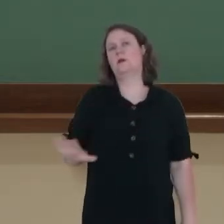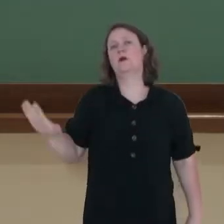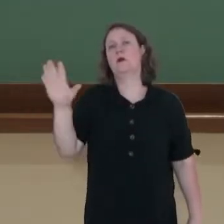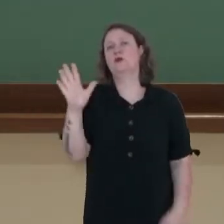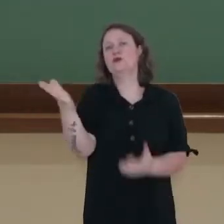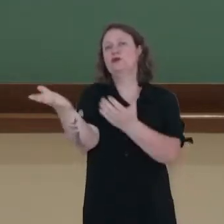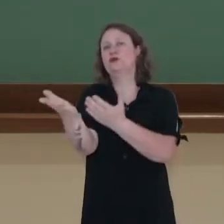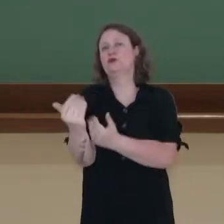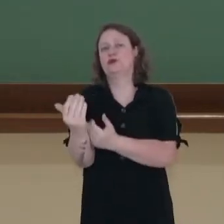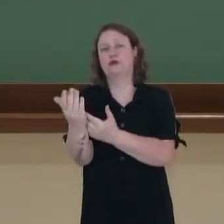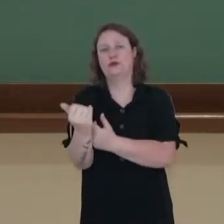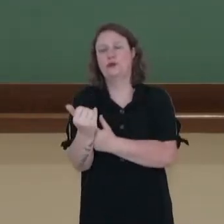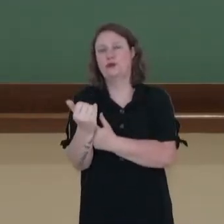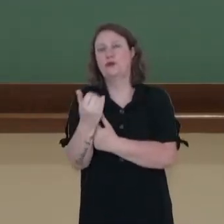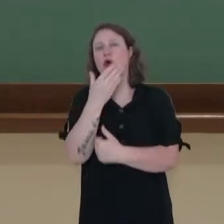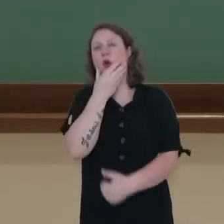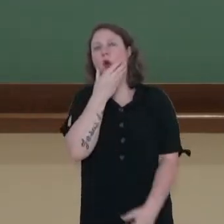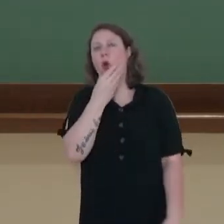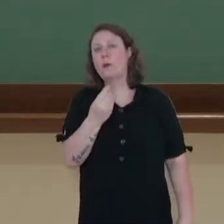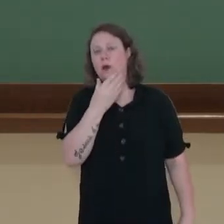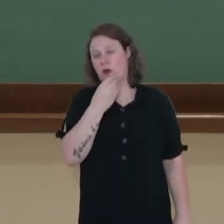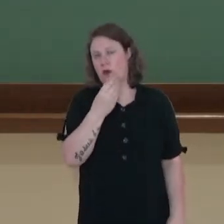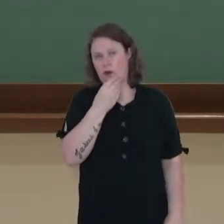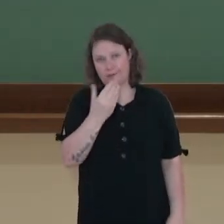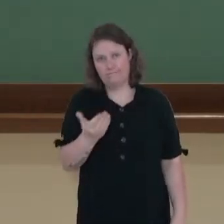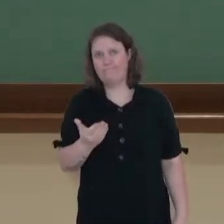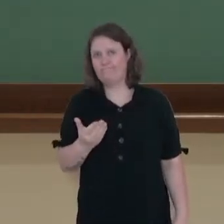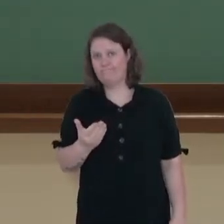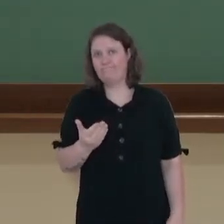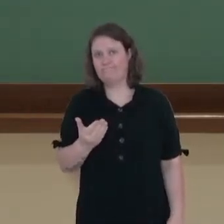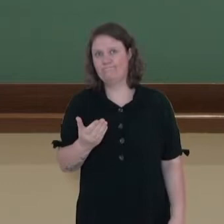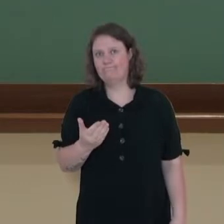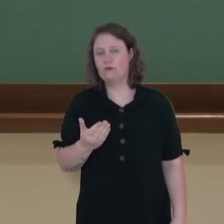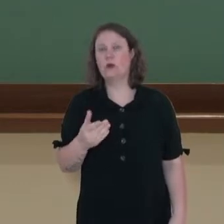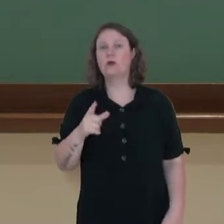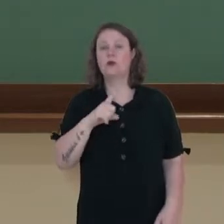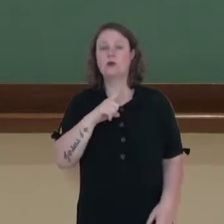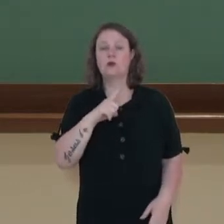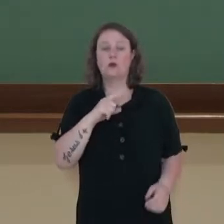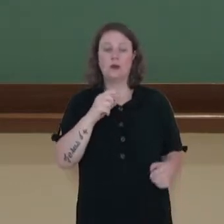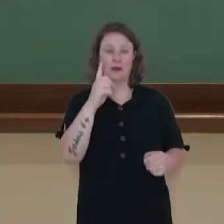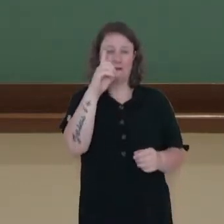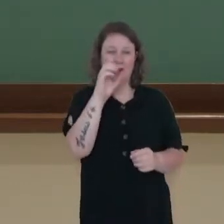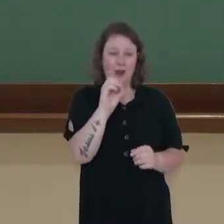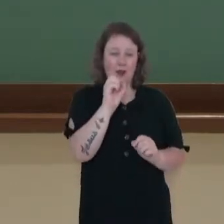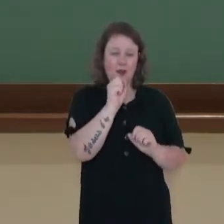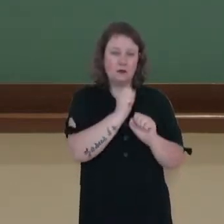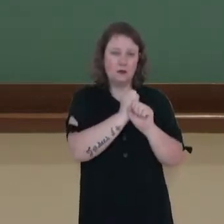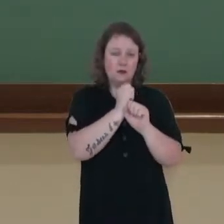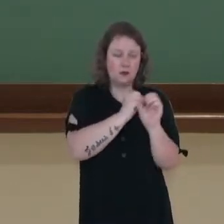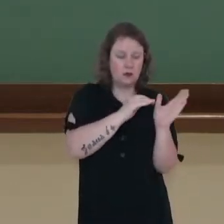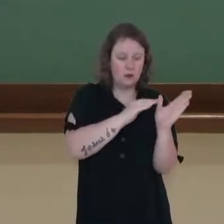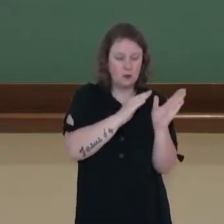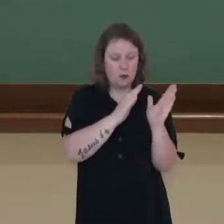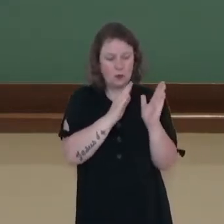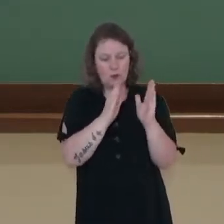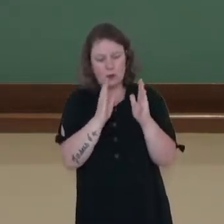Pedro II, com 14 anos de idade. Então, os 10 primeiros anos é um período de consolidação, de Dom